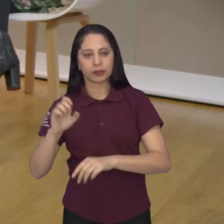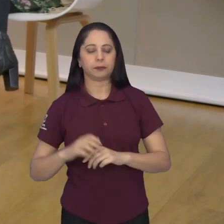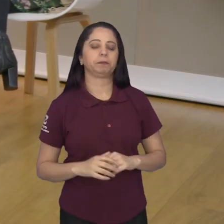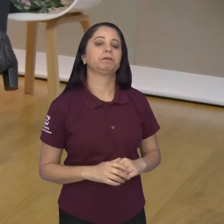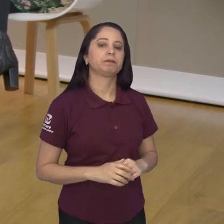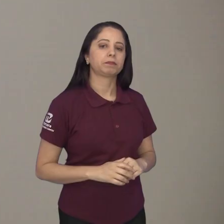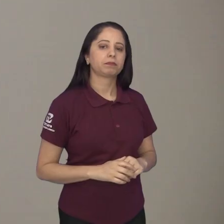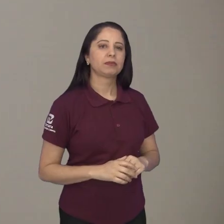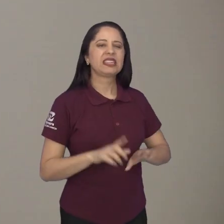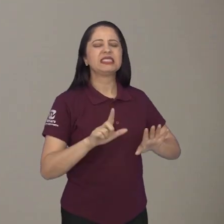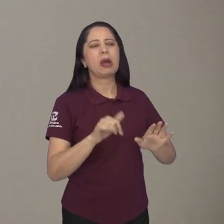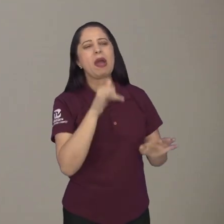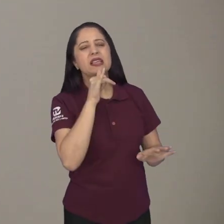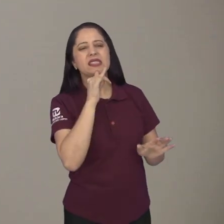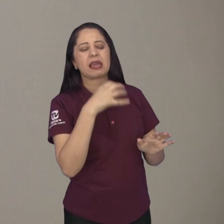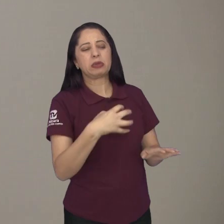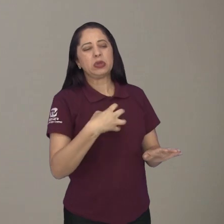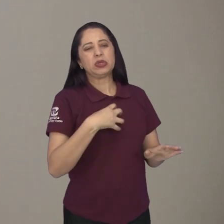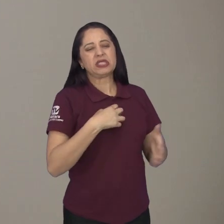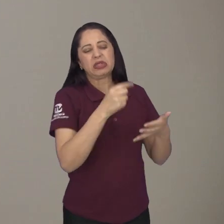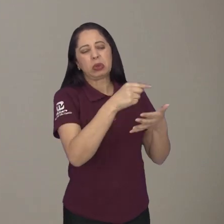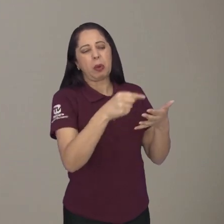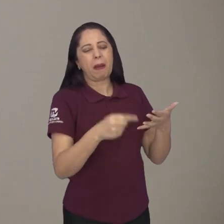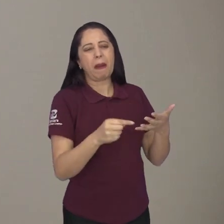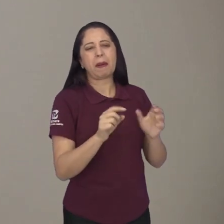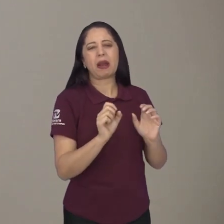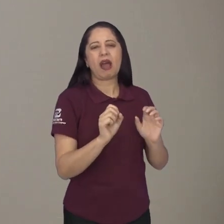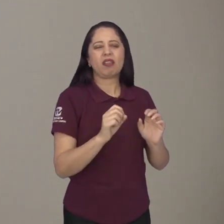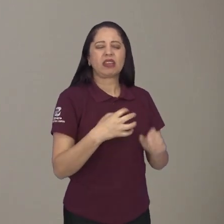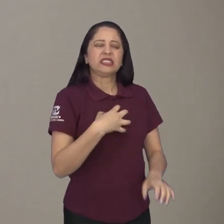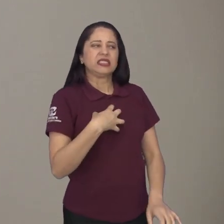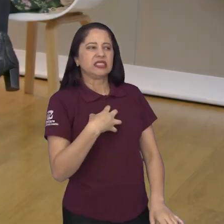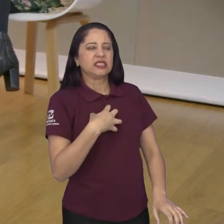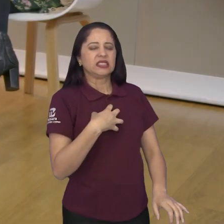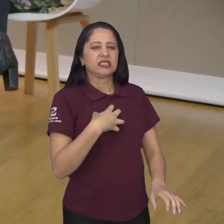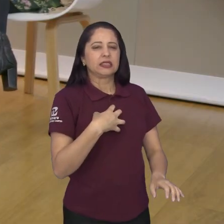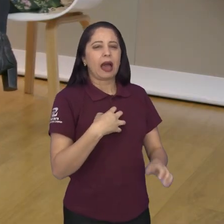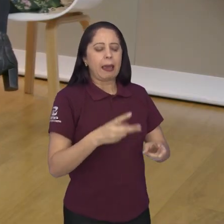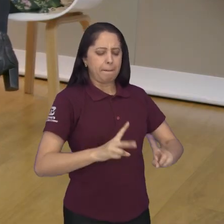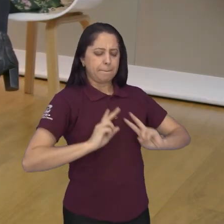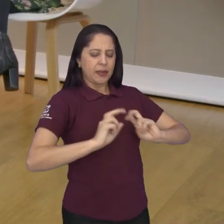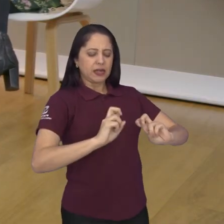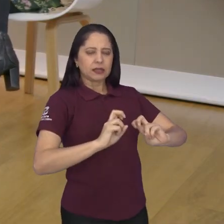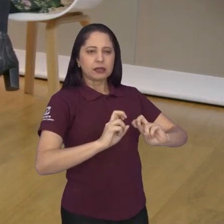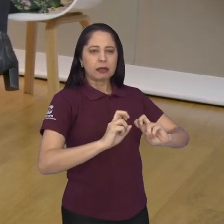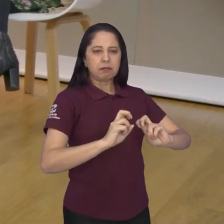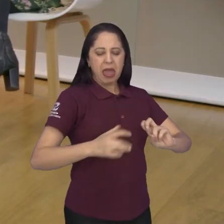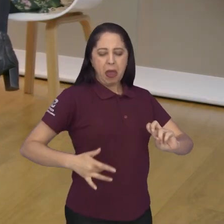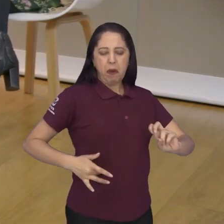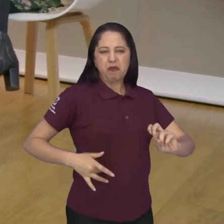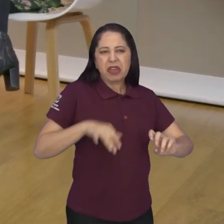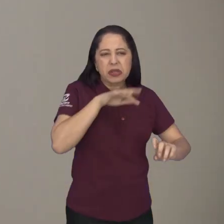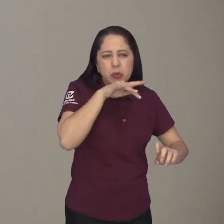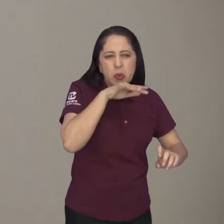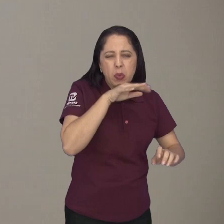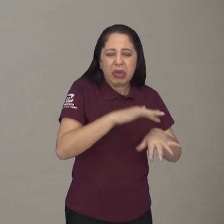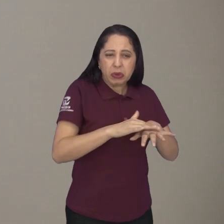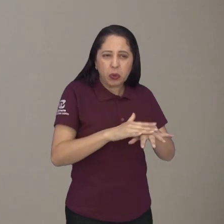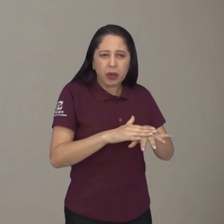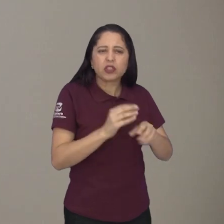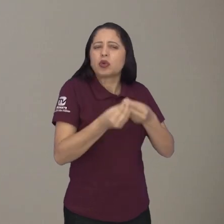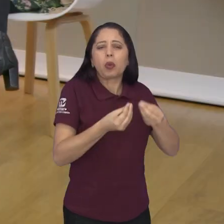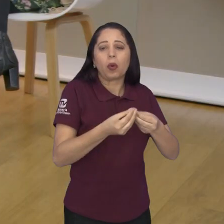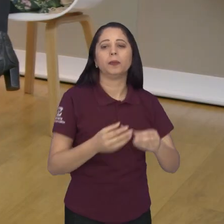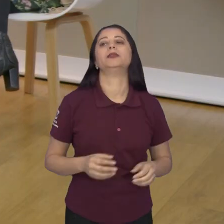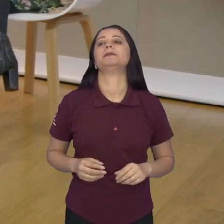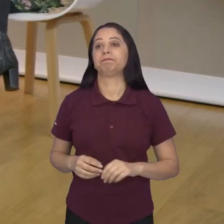alguns sintomas podem apontar, de repente, que alguma coisa não está legal com o nosso fígado? Sabemos que a maioria das doenças, elas são silenciosas, né? E no fígado